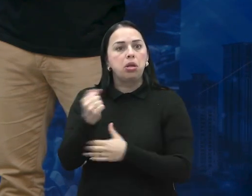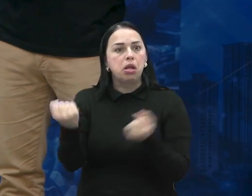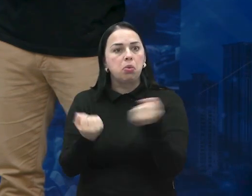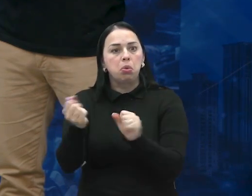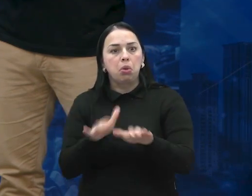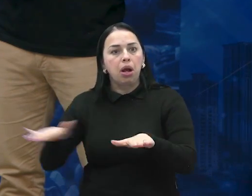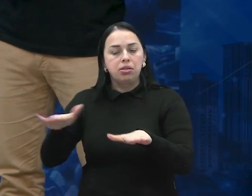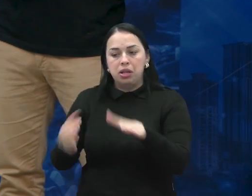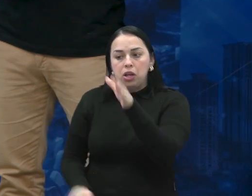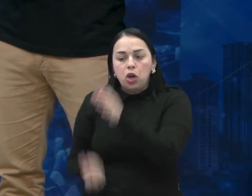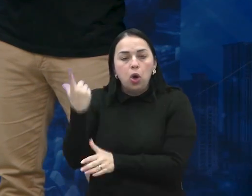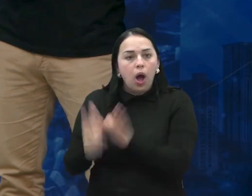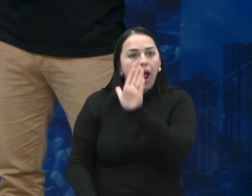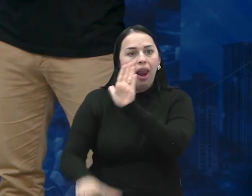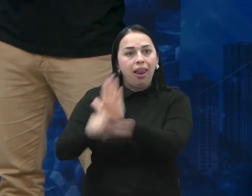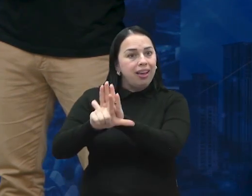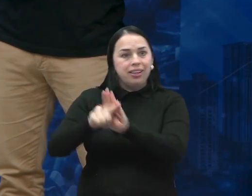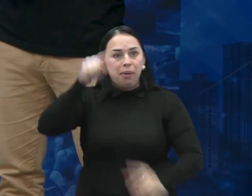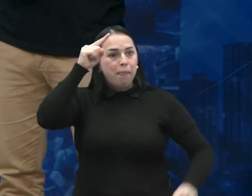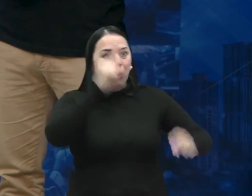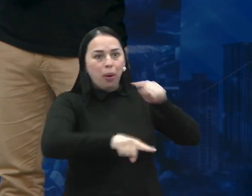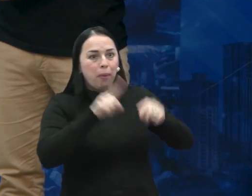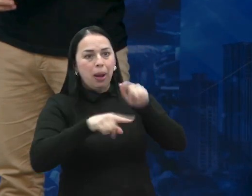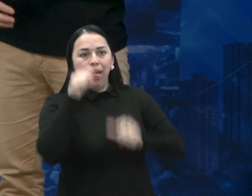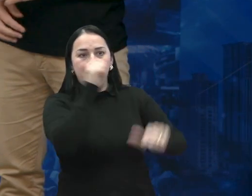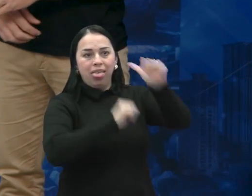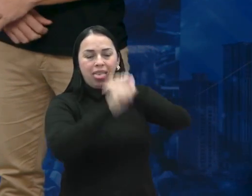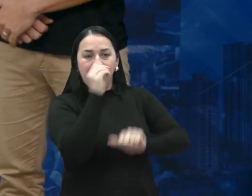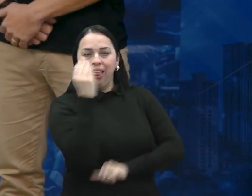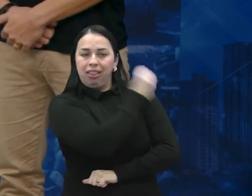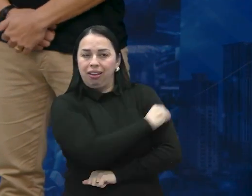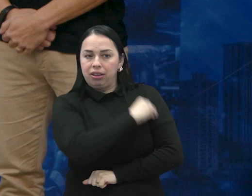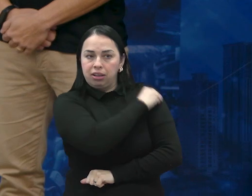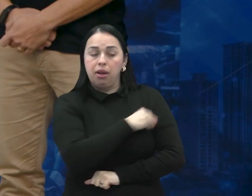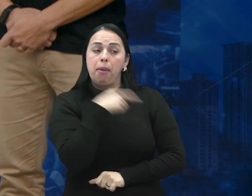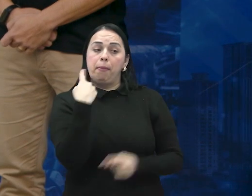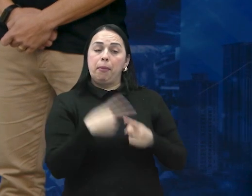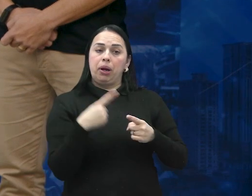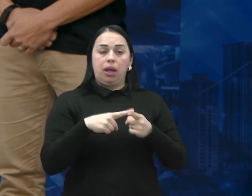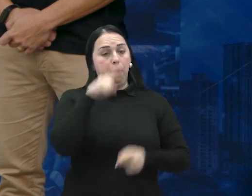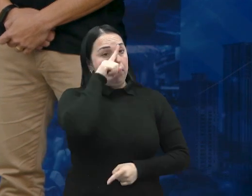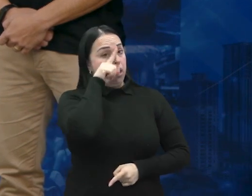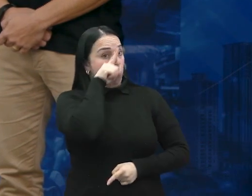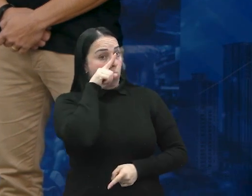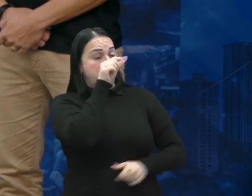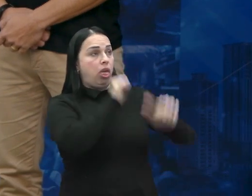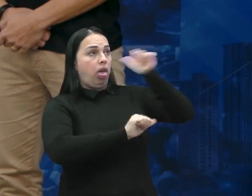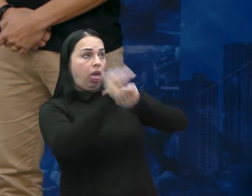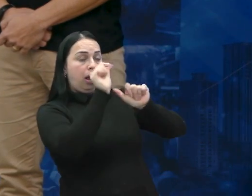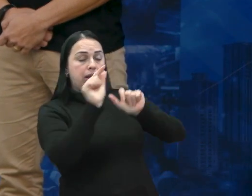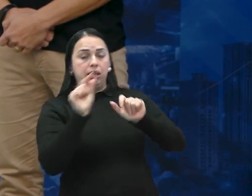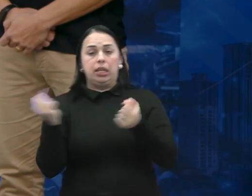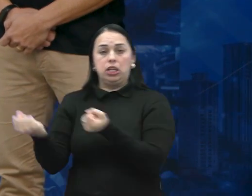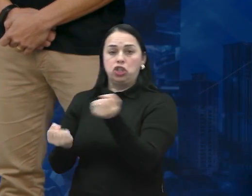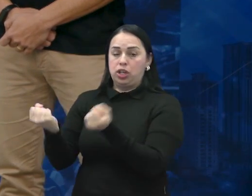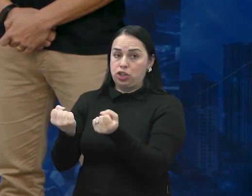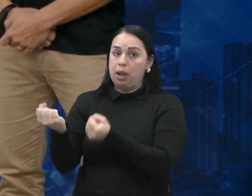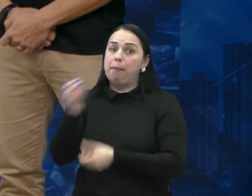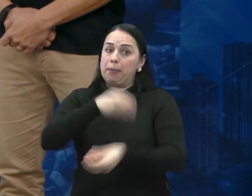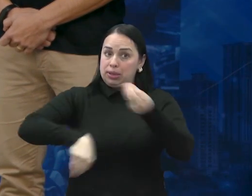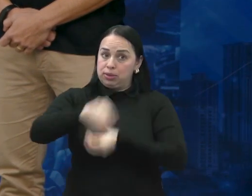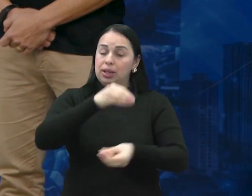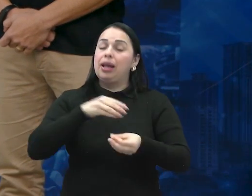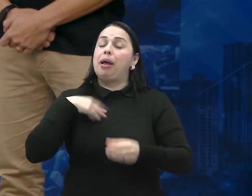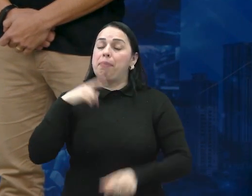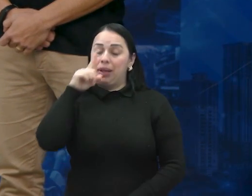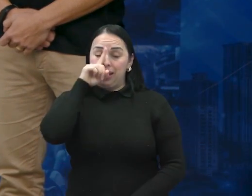trânsito, implementando a Lei Seca, uma legislação para combater a combinação perigosa entre álcool e direção. E para